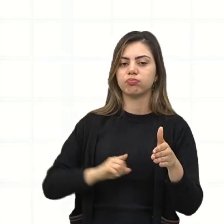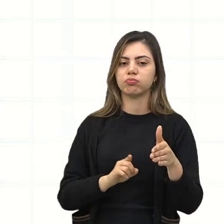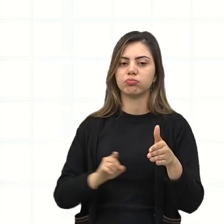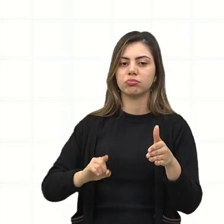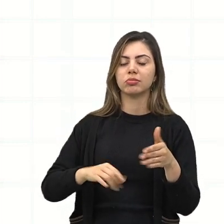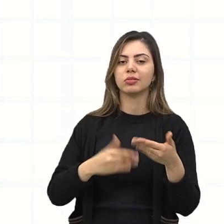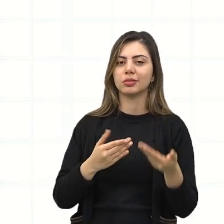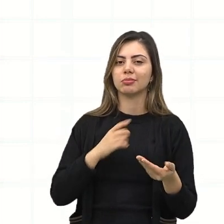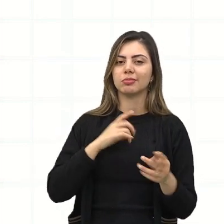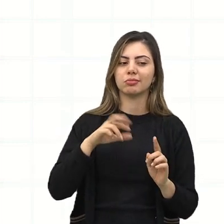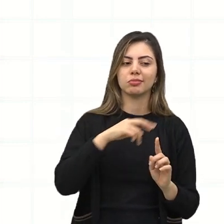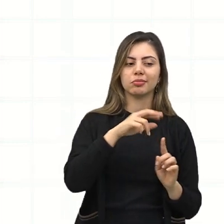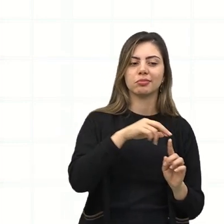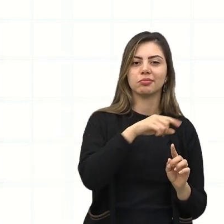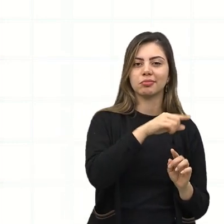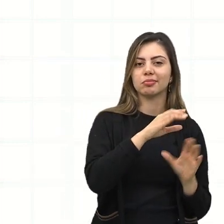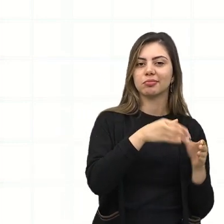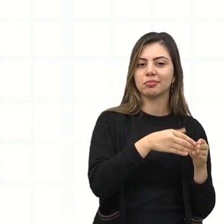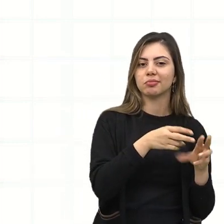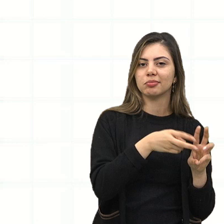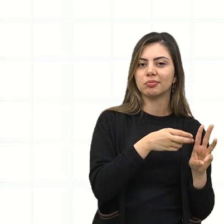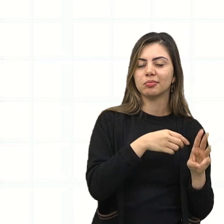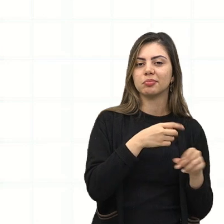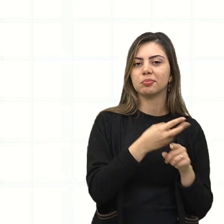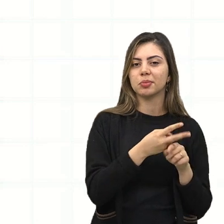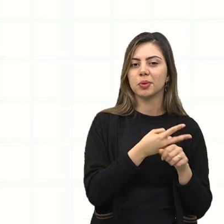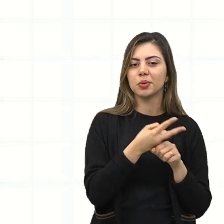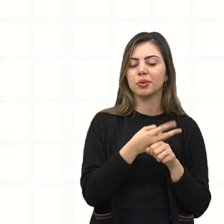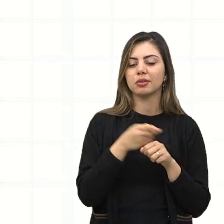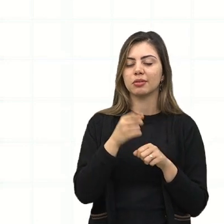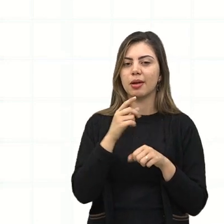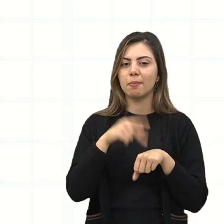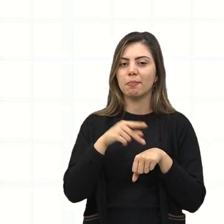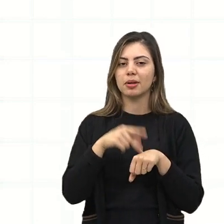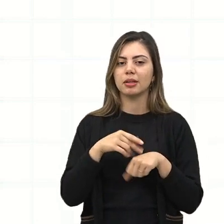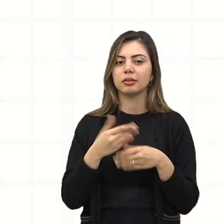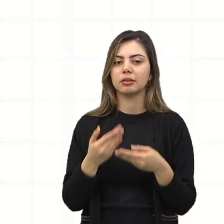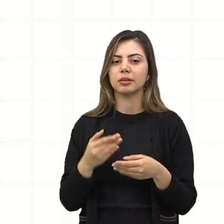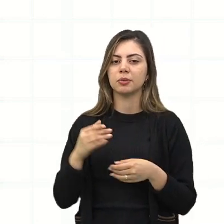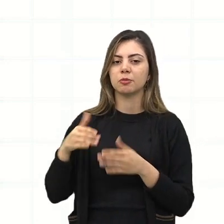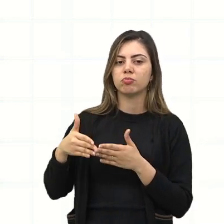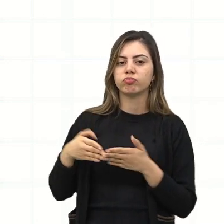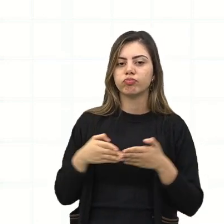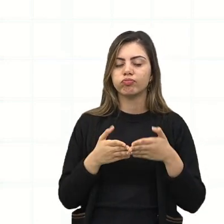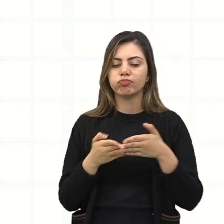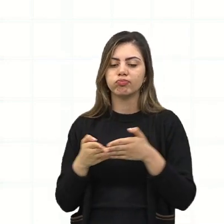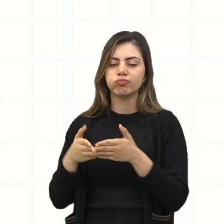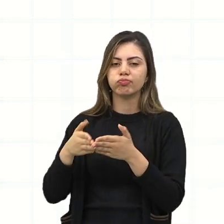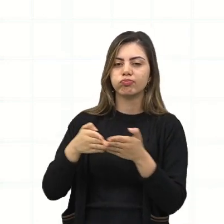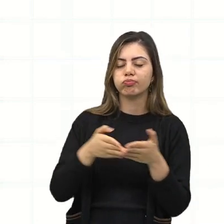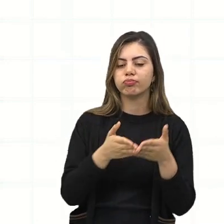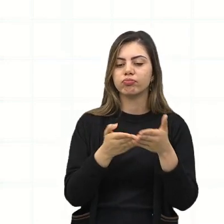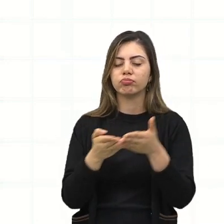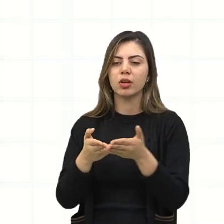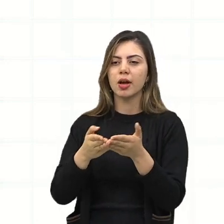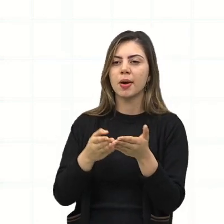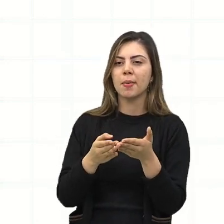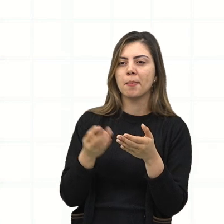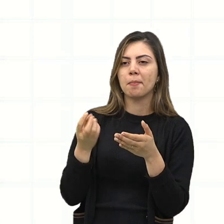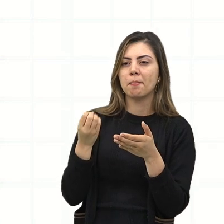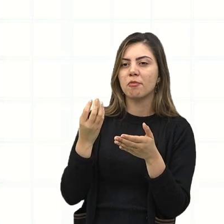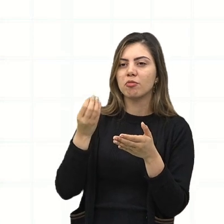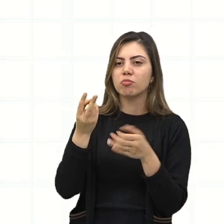mergulho na busca pelo Muiraquitã, enfrentar as águas e singrar os rios, que é a ideia